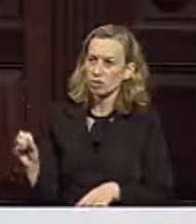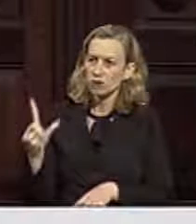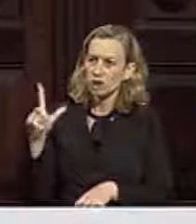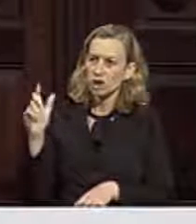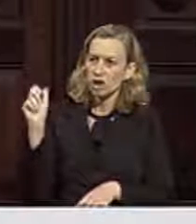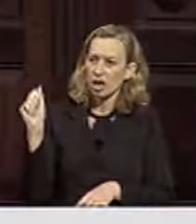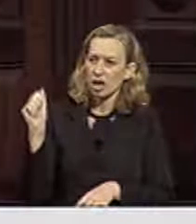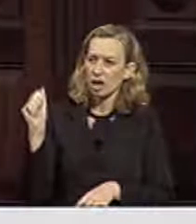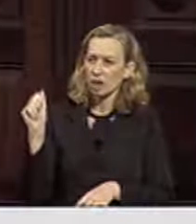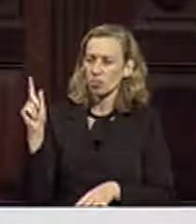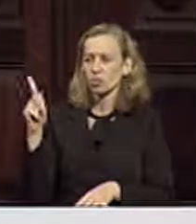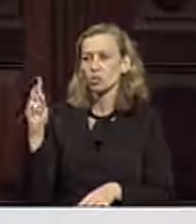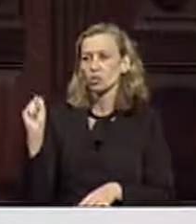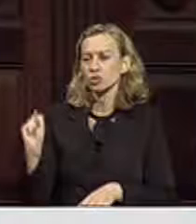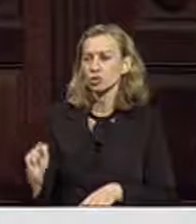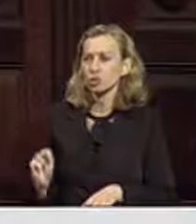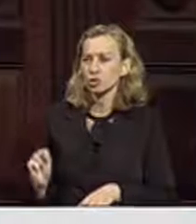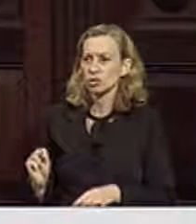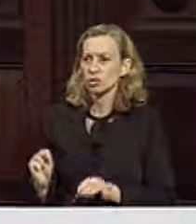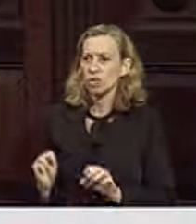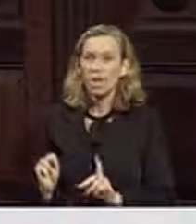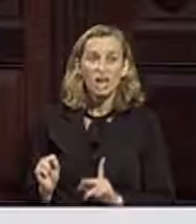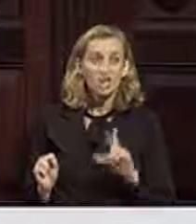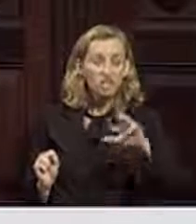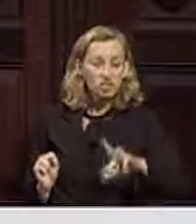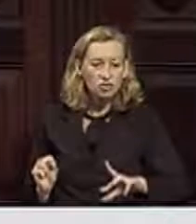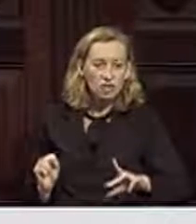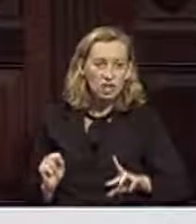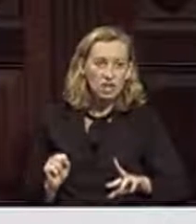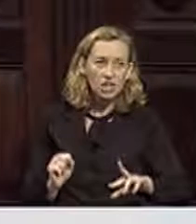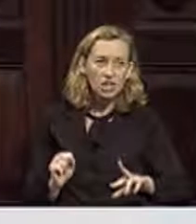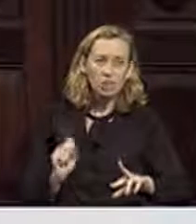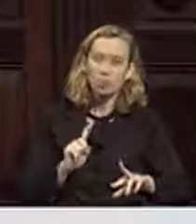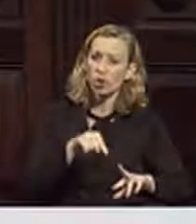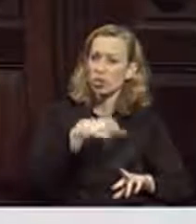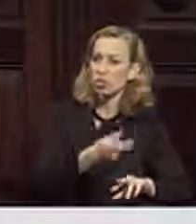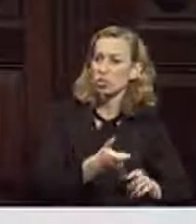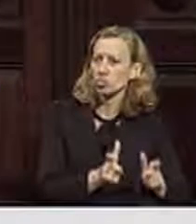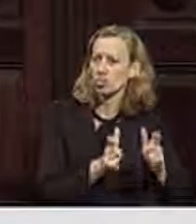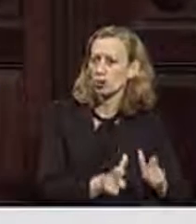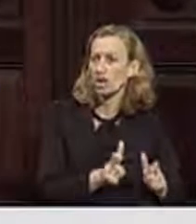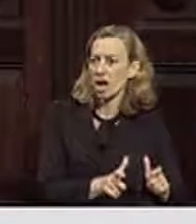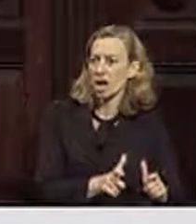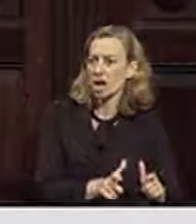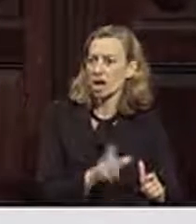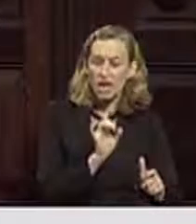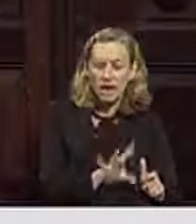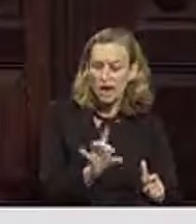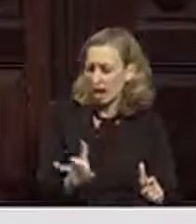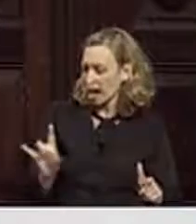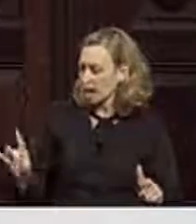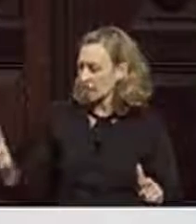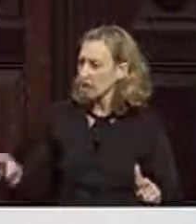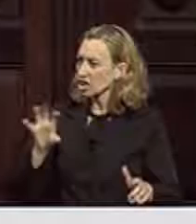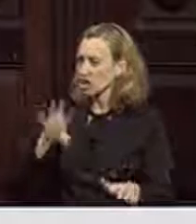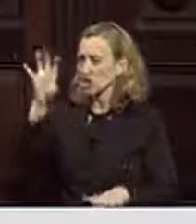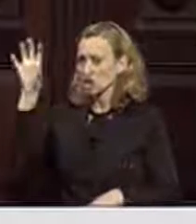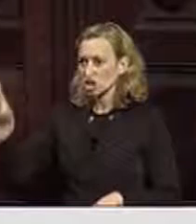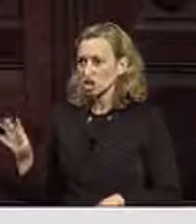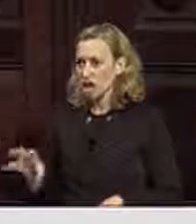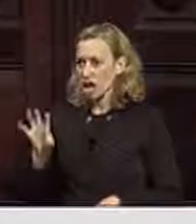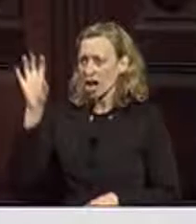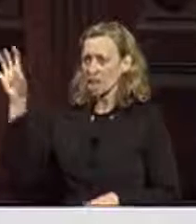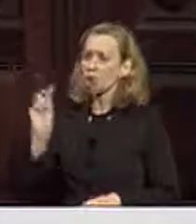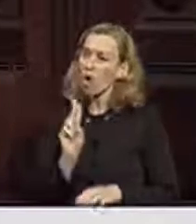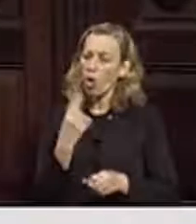embaixador, não é o mesmo para a região serrana, tampouco mesmo para a região norte, para centro-sul ou para a